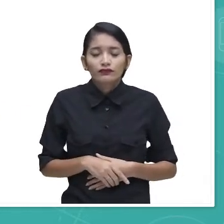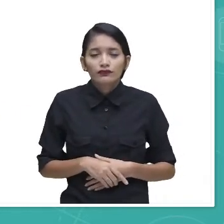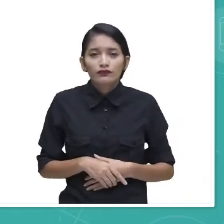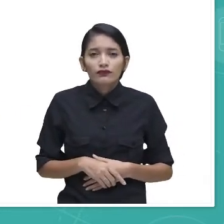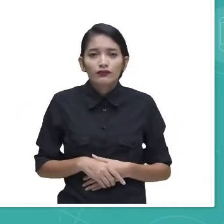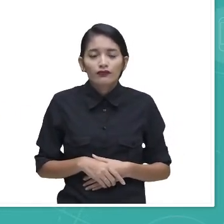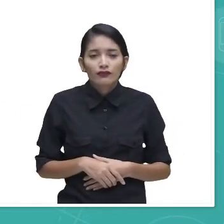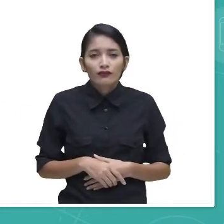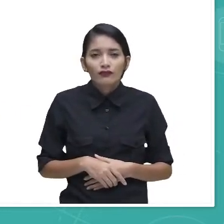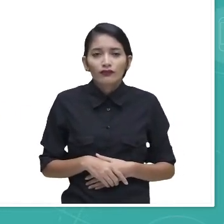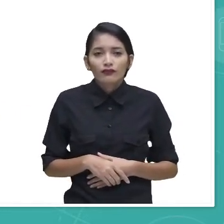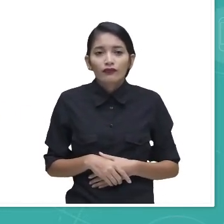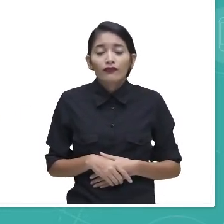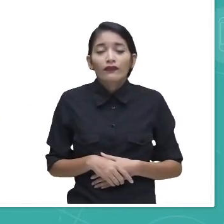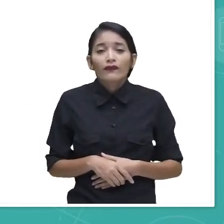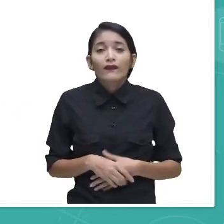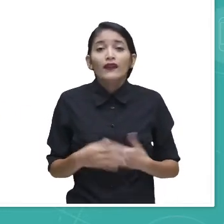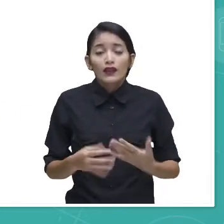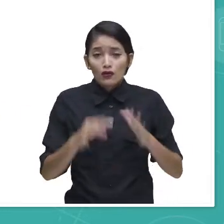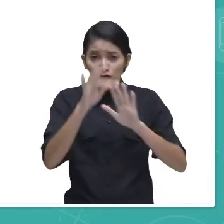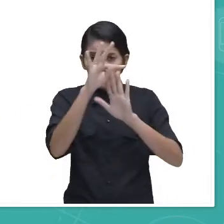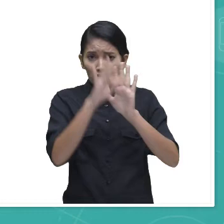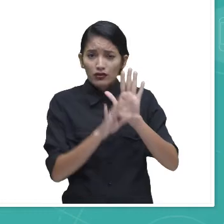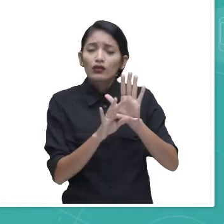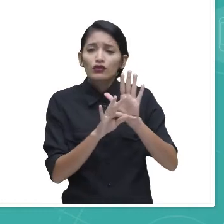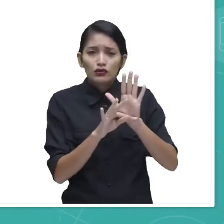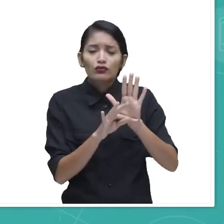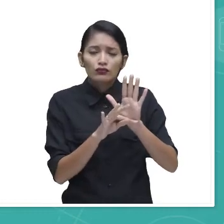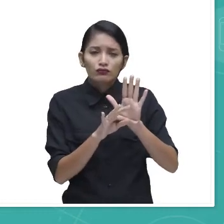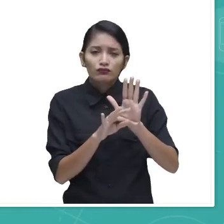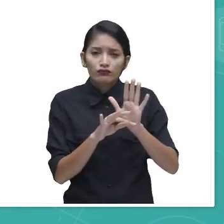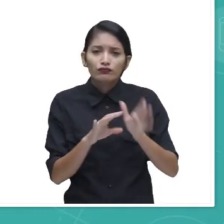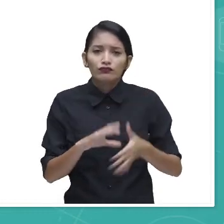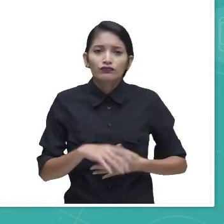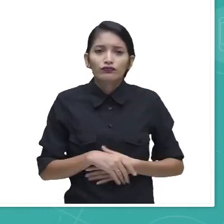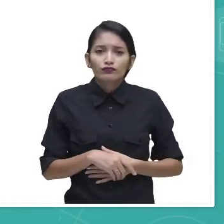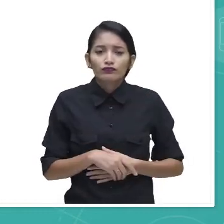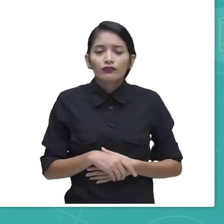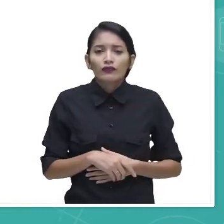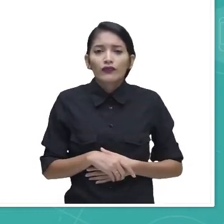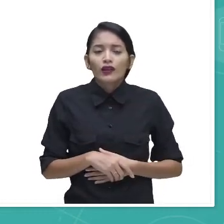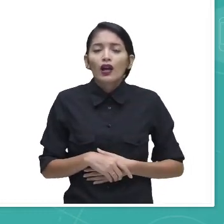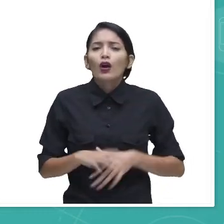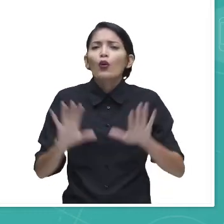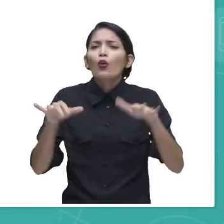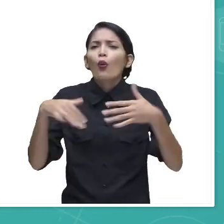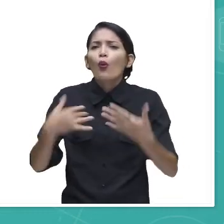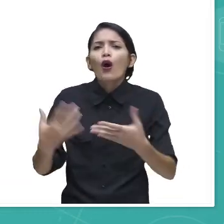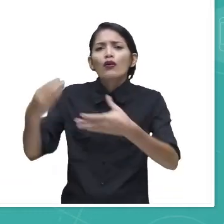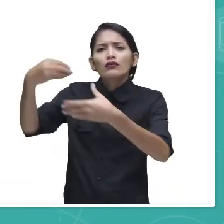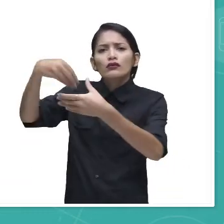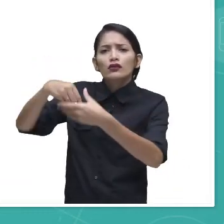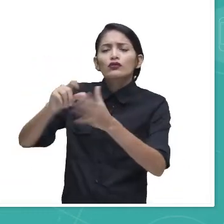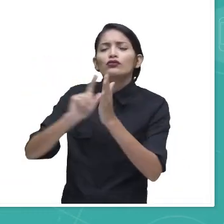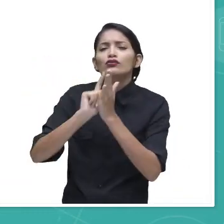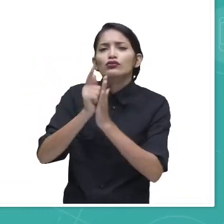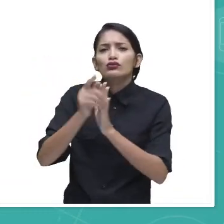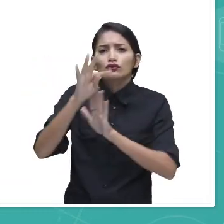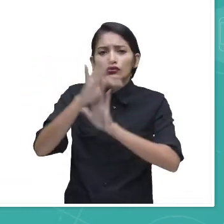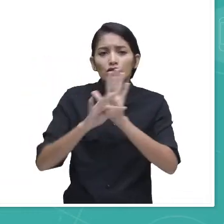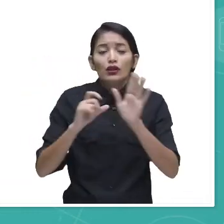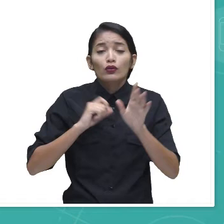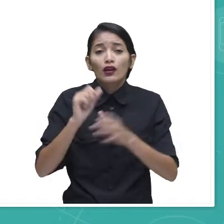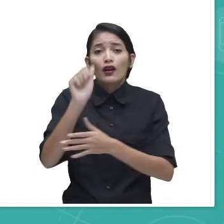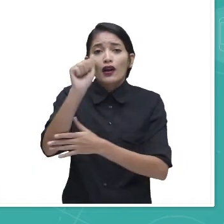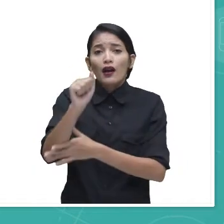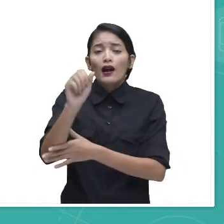E nesse texto, nessa oração, ele faz parte do gênero textual. Nós temos a